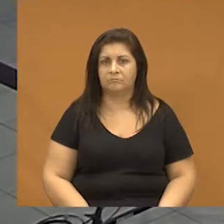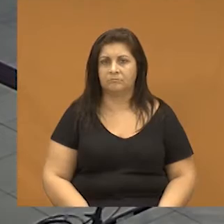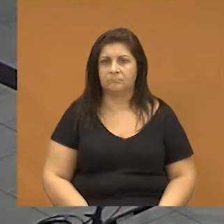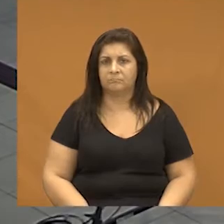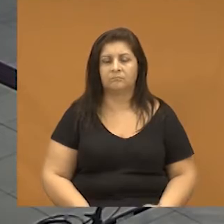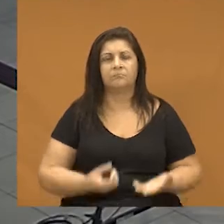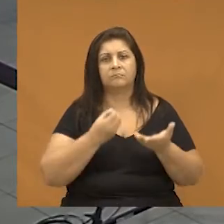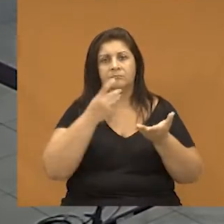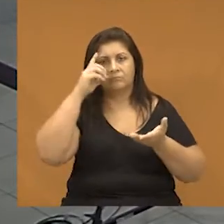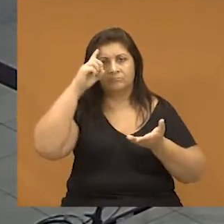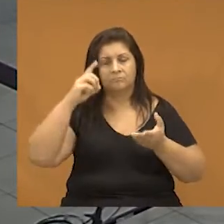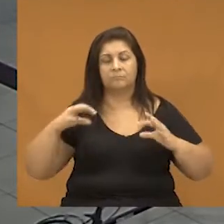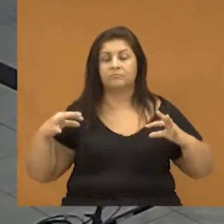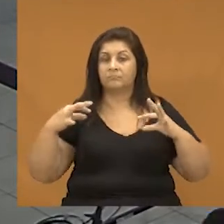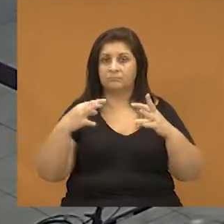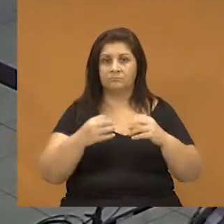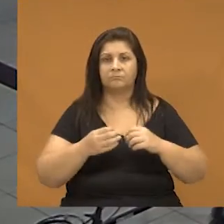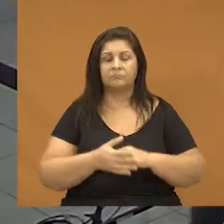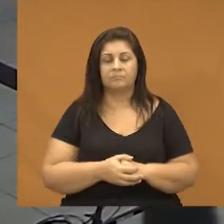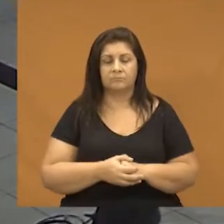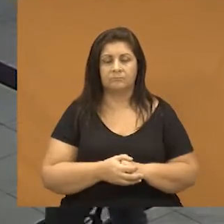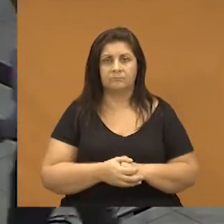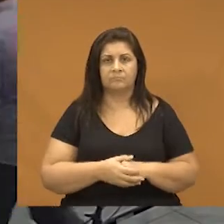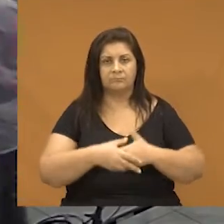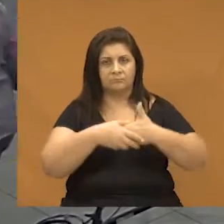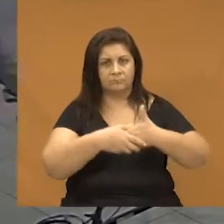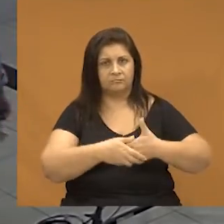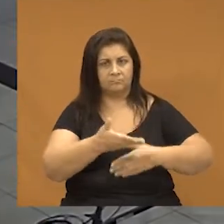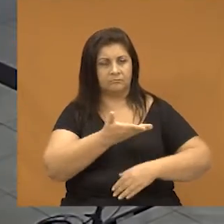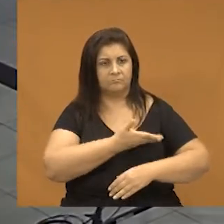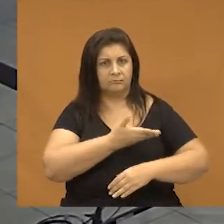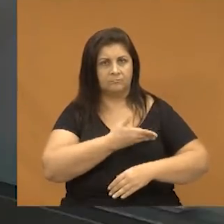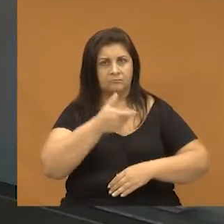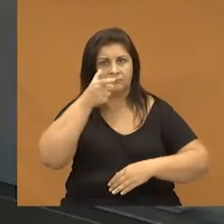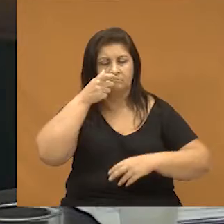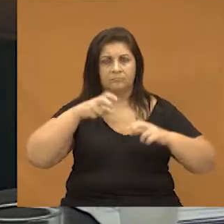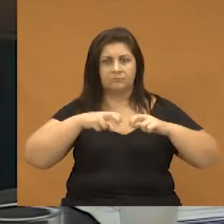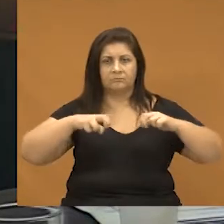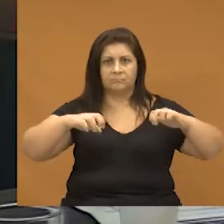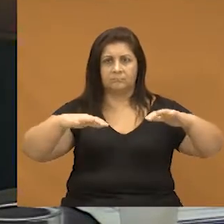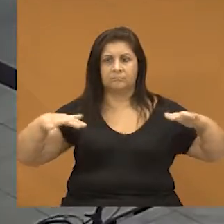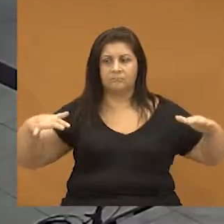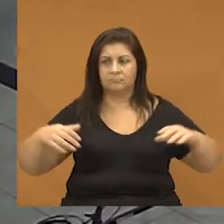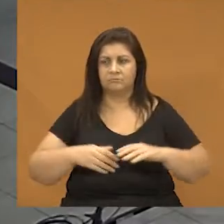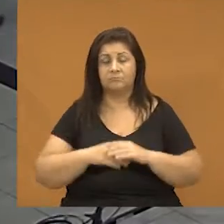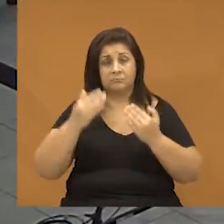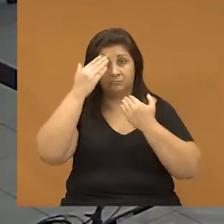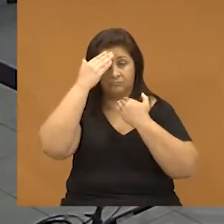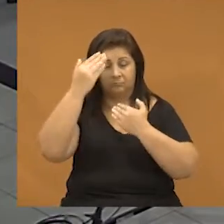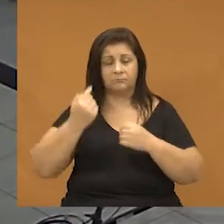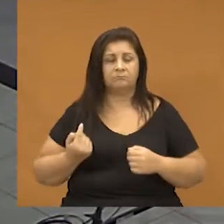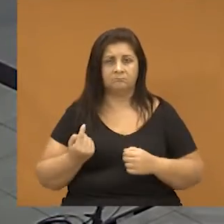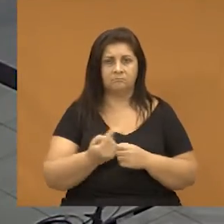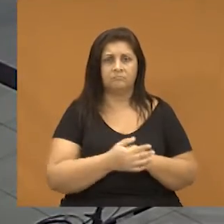Senhoras e senhores, bom dia a todos. Quero cumprimentar aqui os amigos que estão nos acompanhando aqui na galeria. Obrigado pela presença. Em especial aqui aos